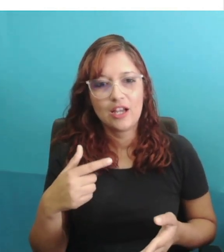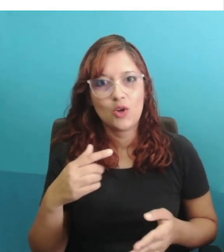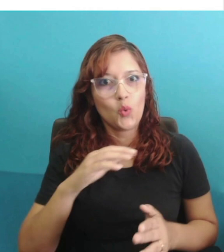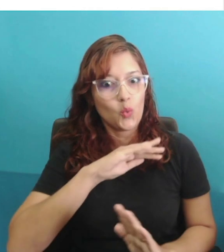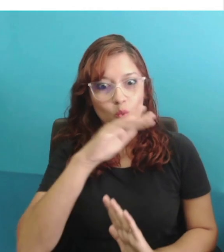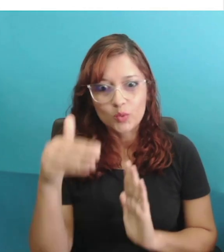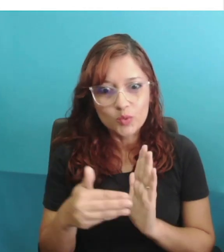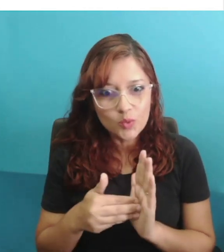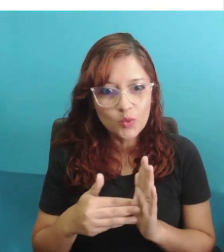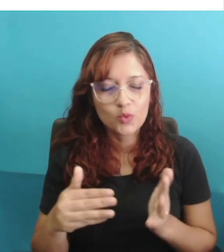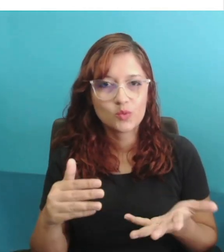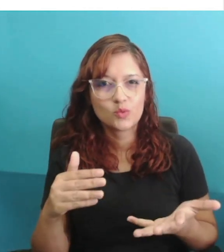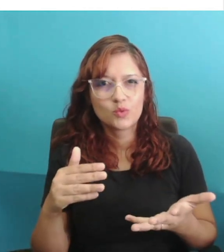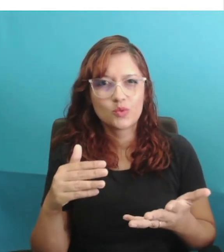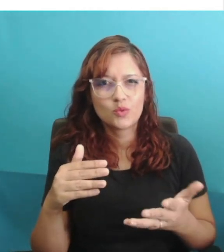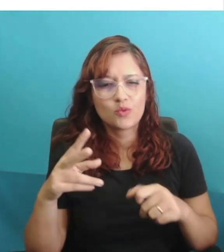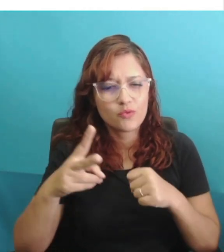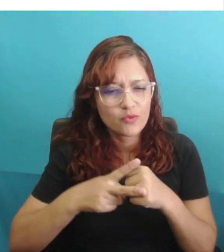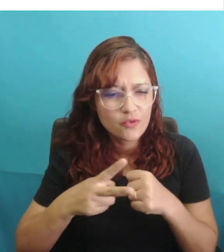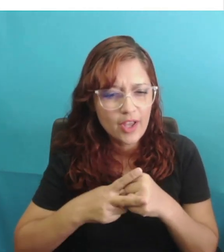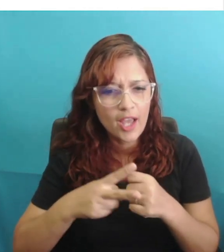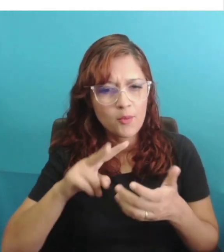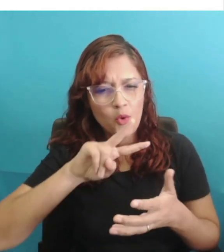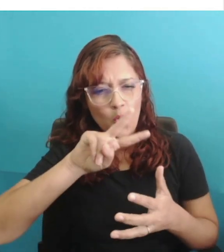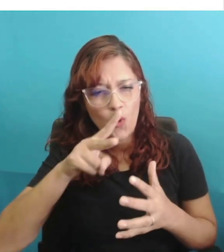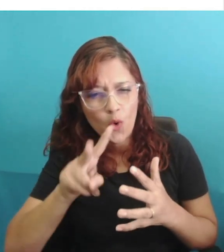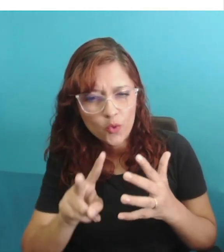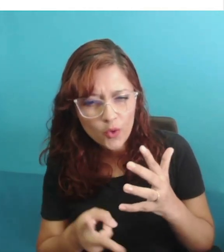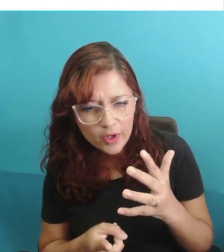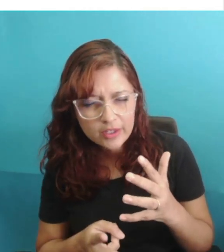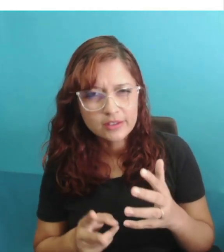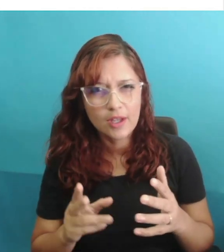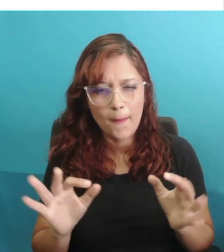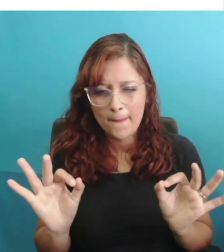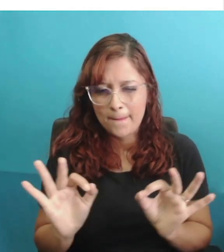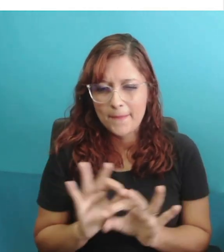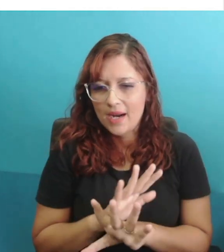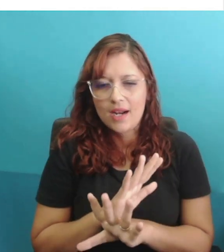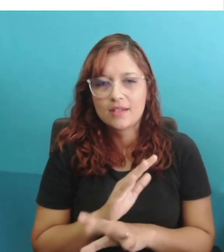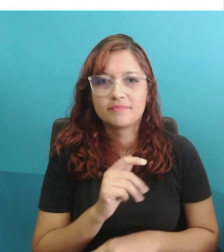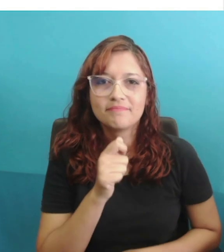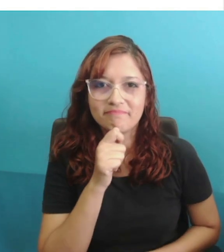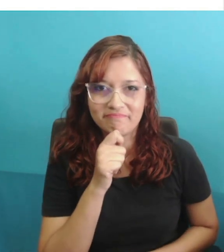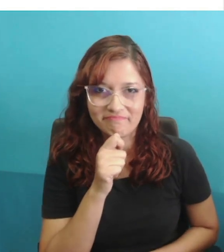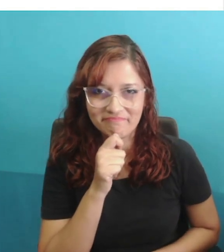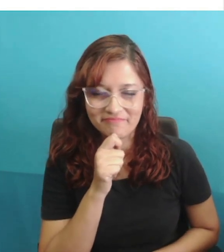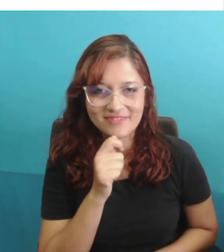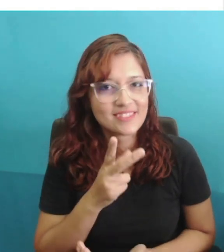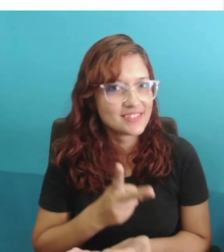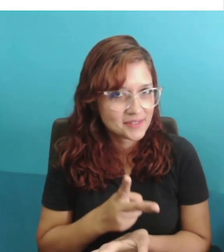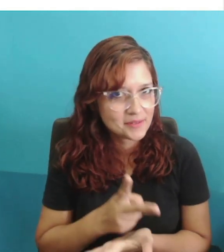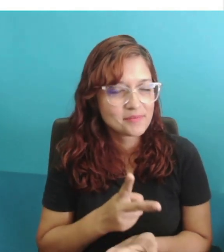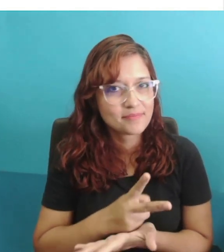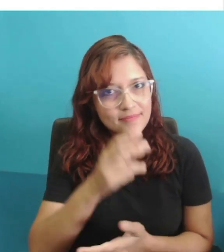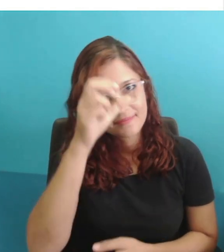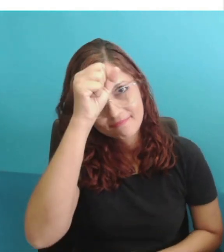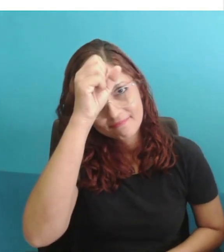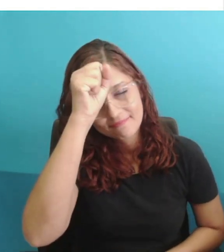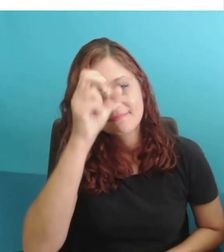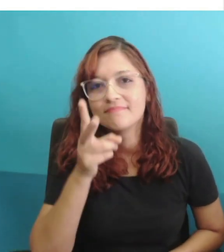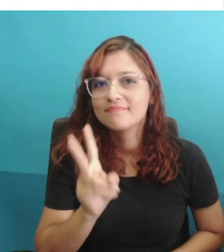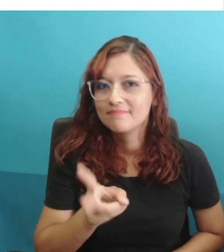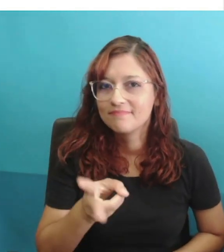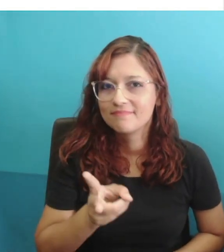Até hoje, eu não tenho segurança para usar todas as conjugações,